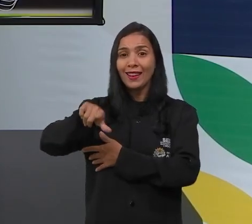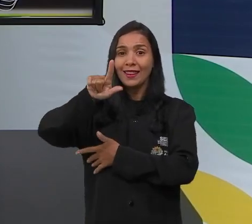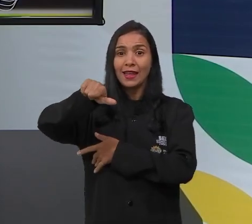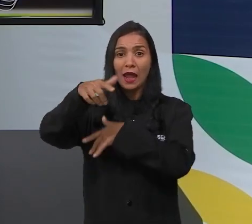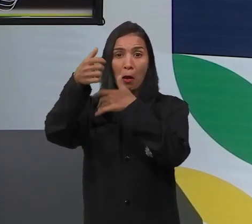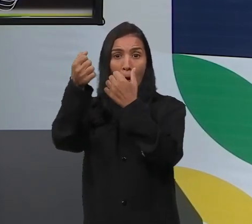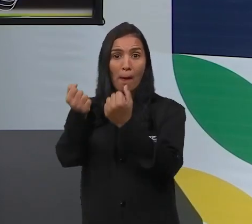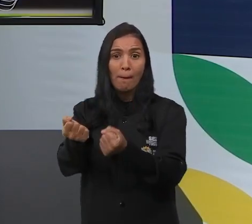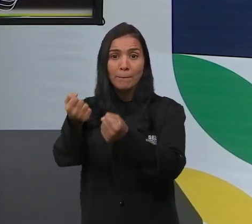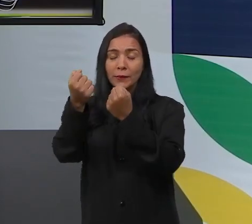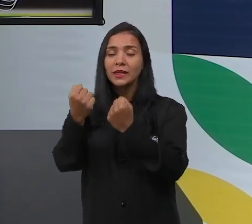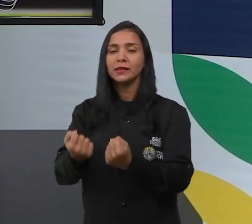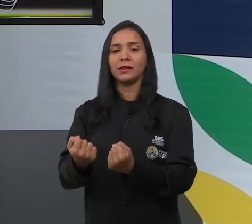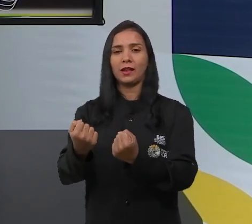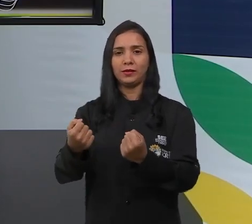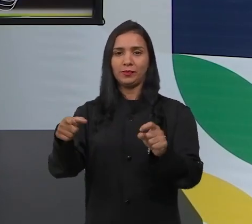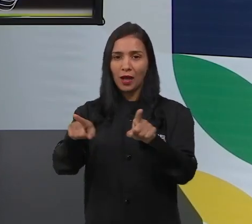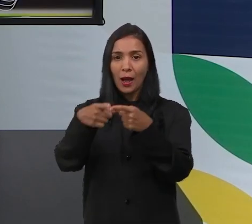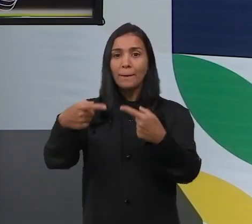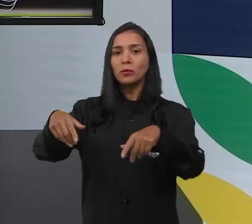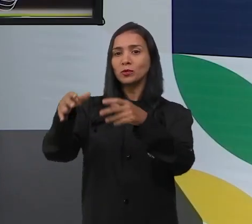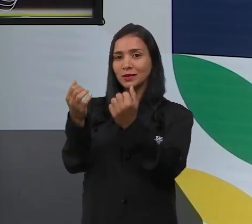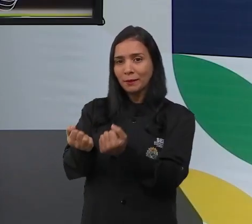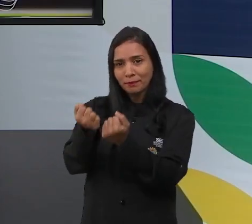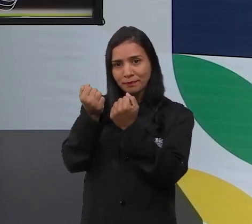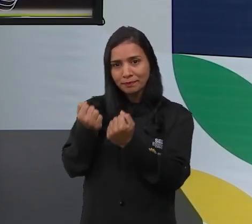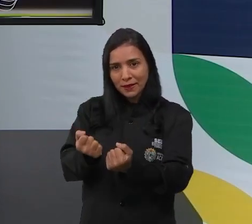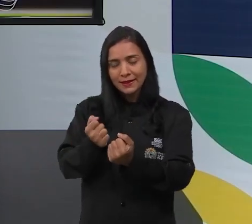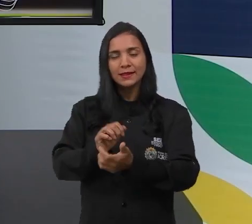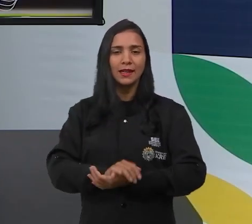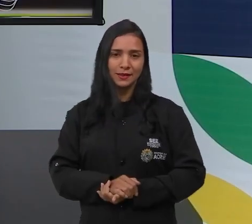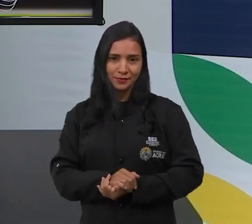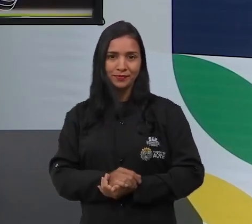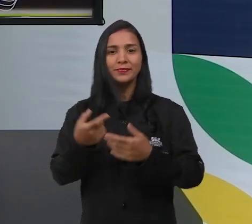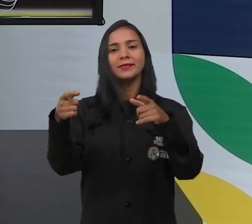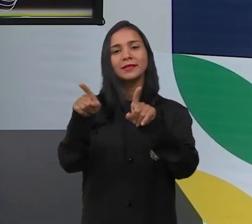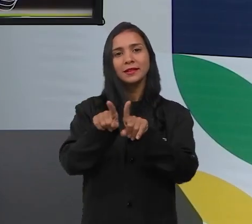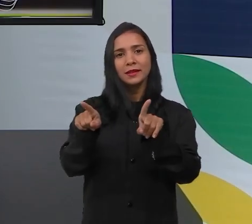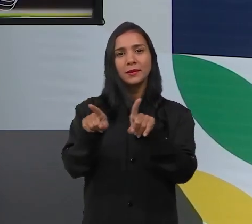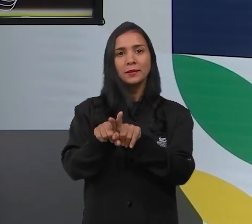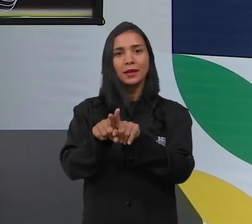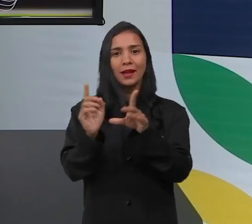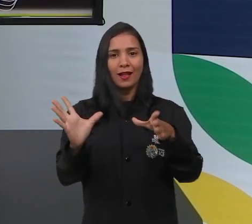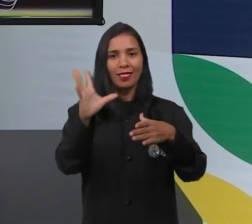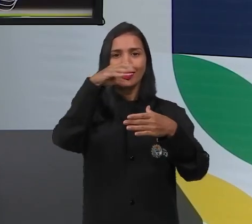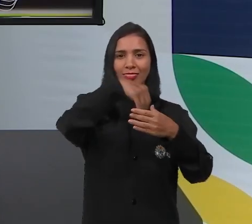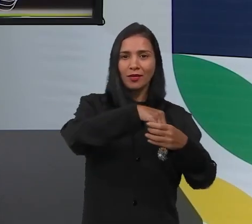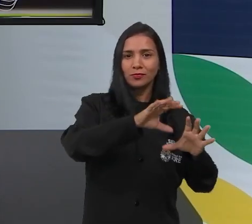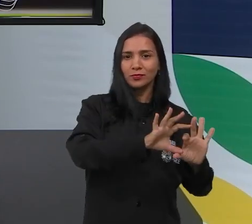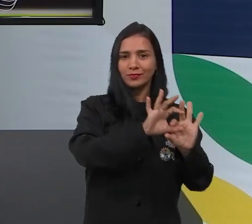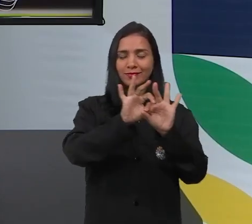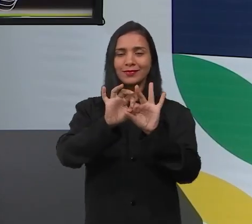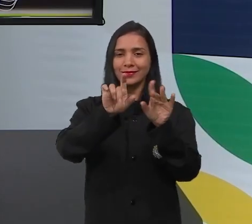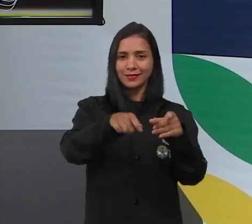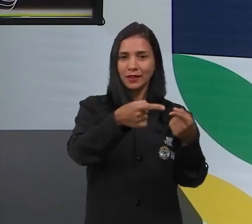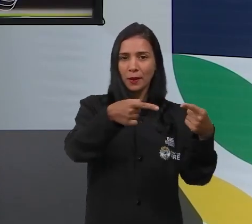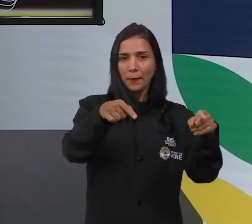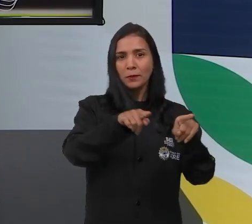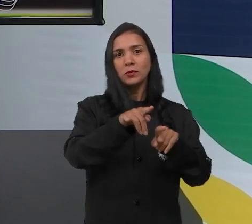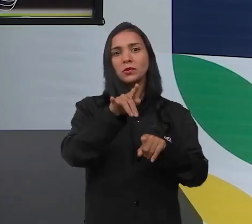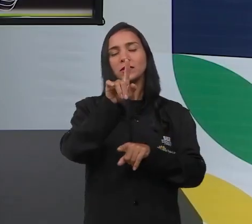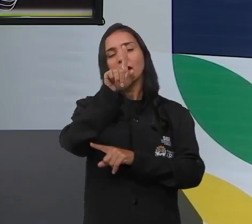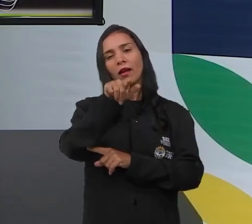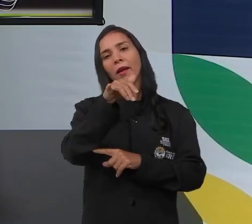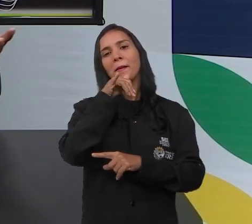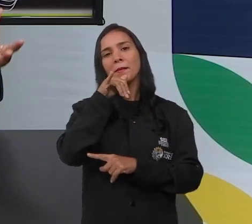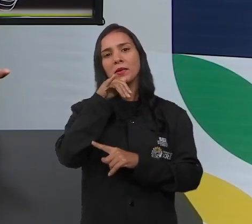densidade, né, trazendo aí para o nosso cotidiano. E trazendo para, mais tecnicamente para os instrumentos, a gente